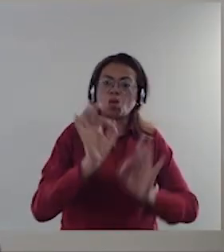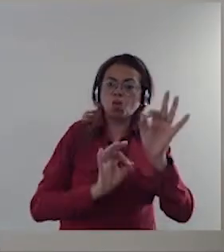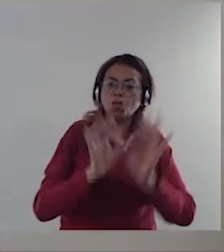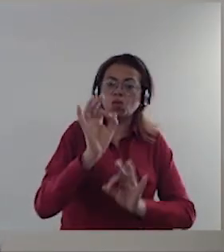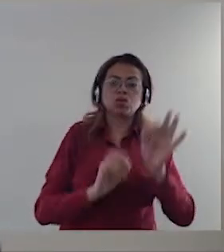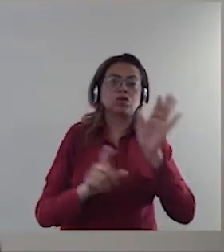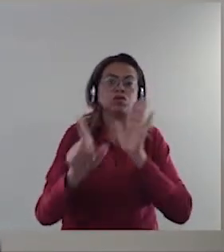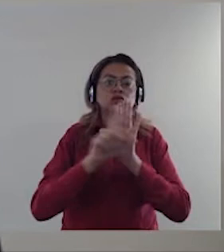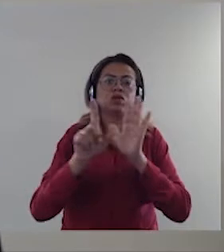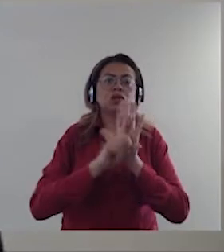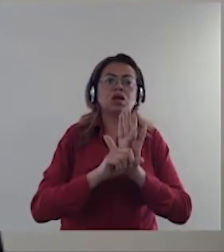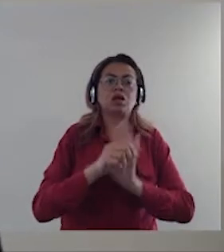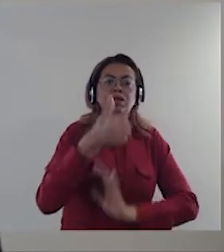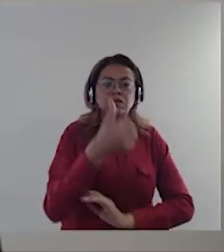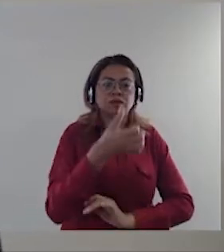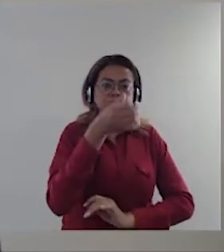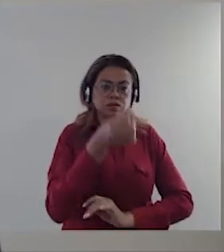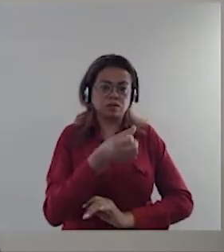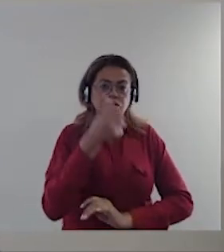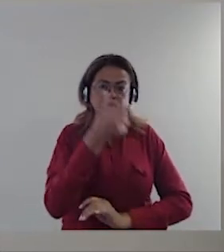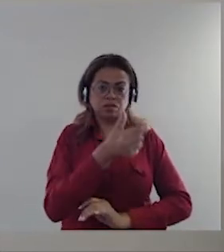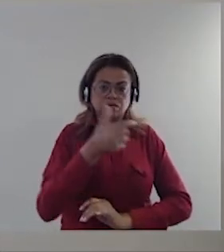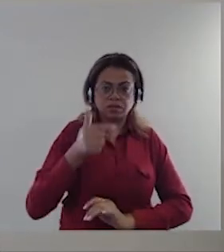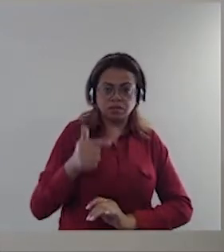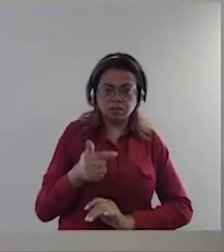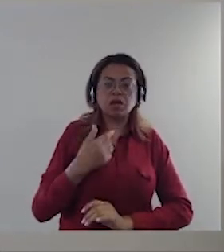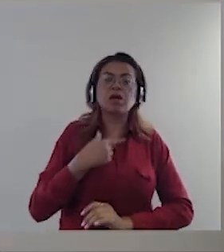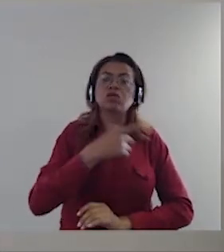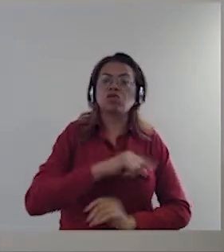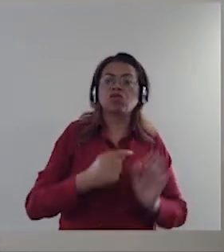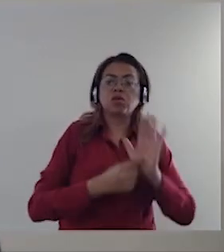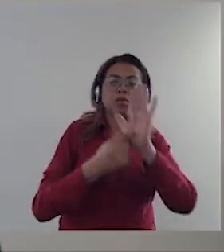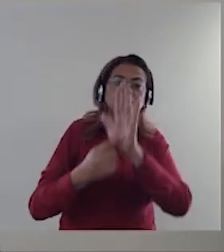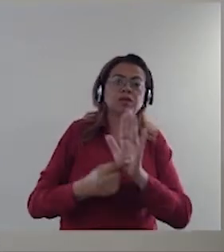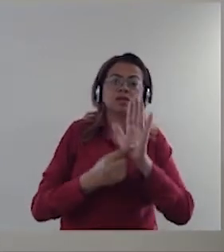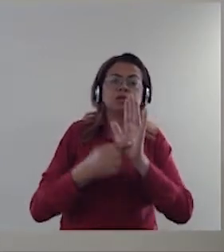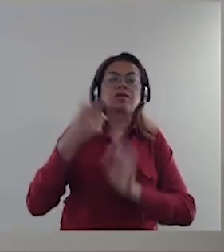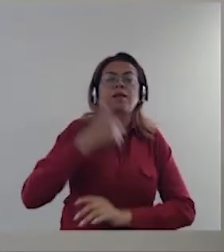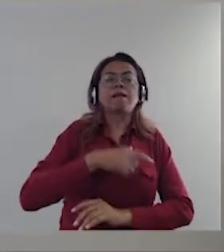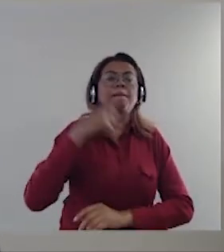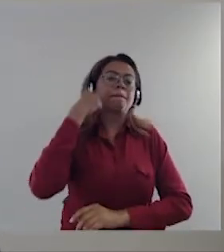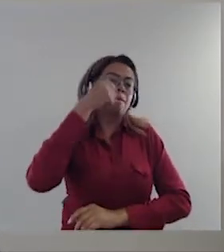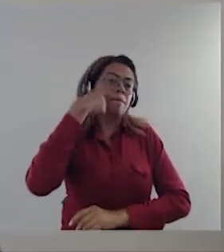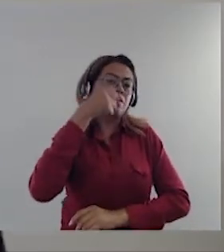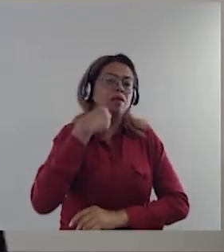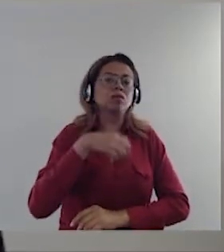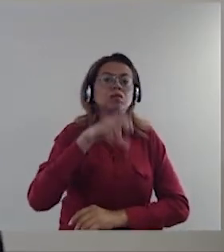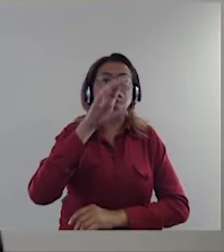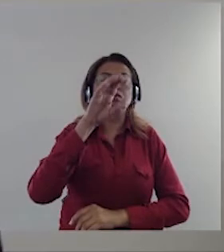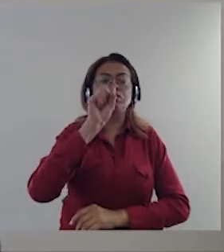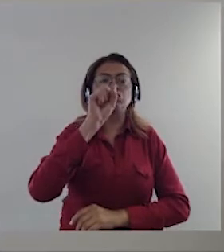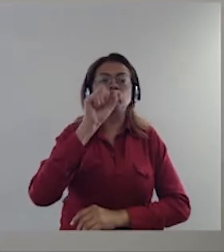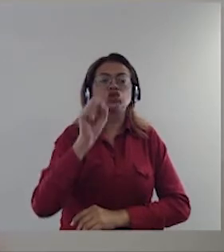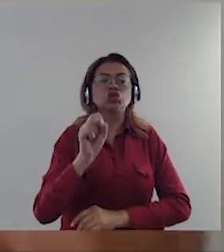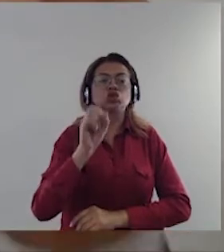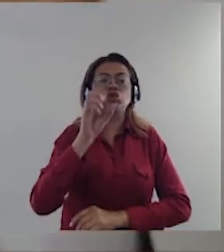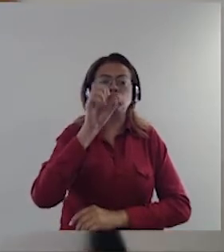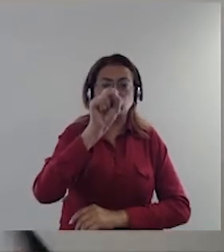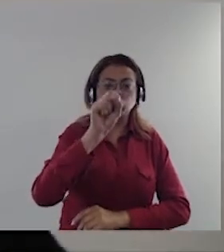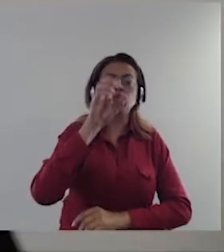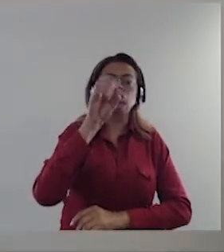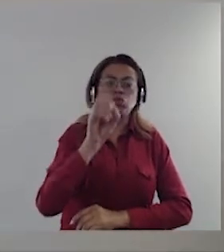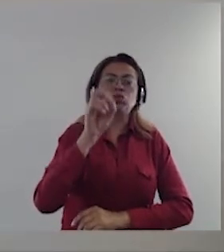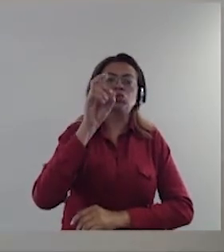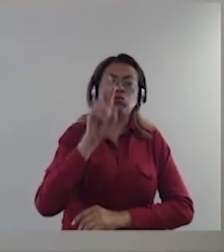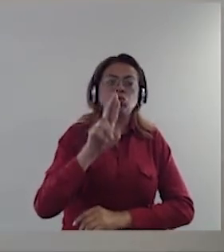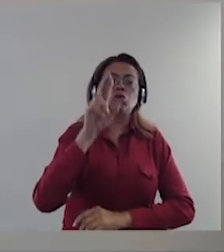lei, o projeto de lei 1627, que foi apresentado pela senadora Soraya Tronic, que depois ela mesma